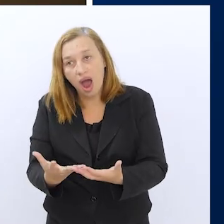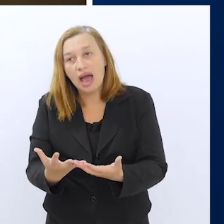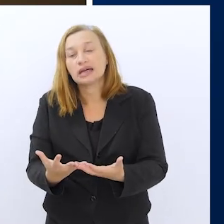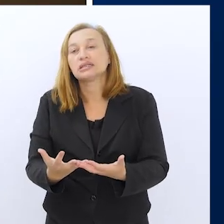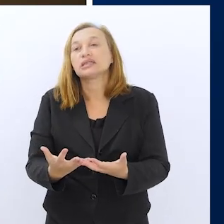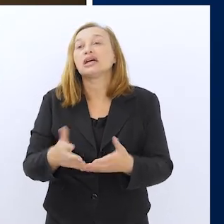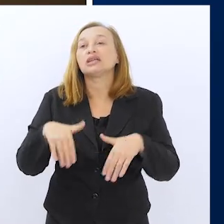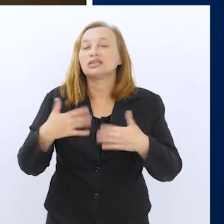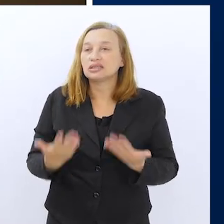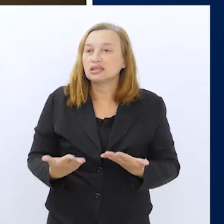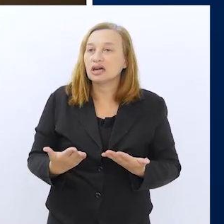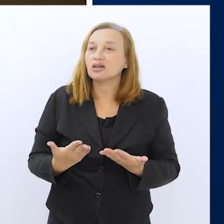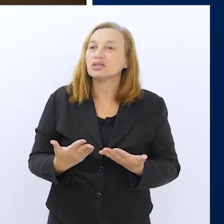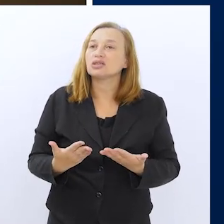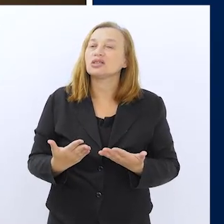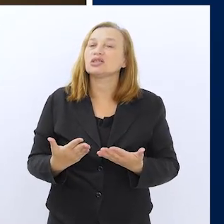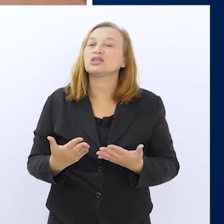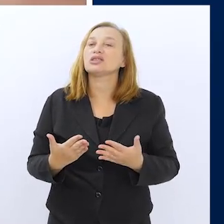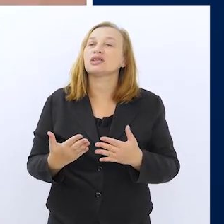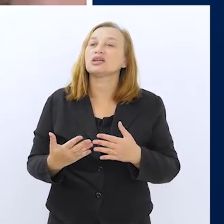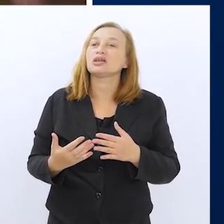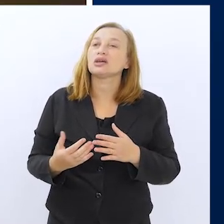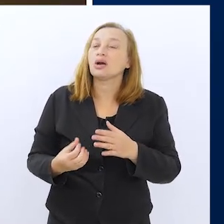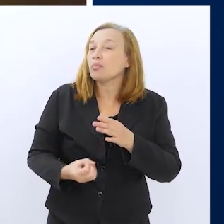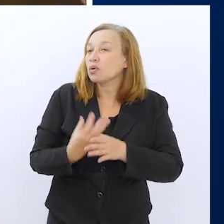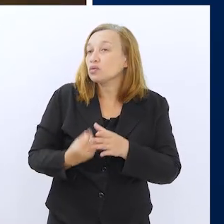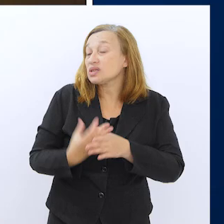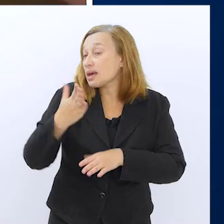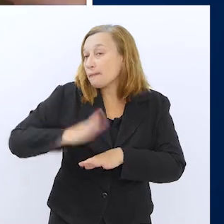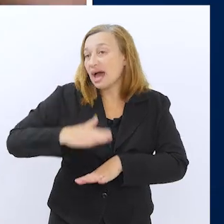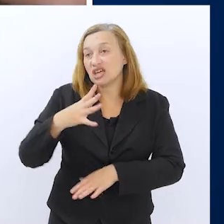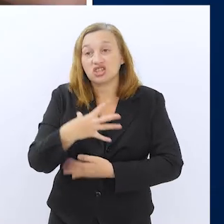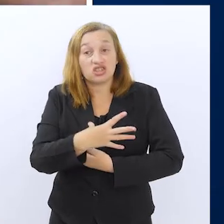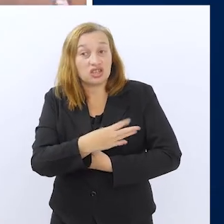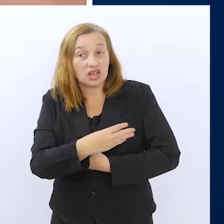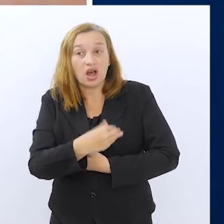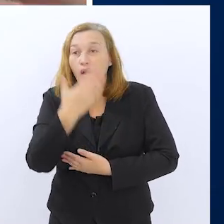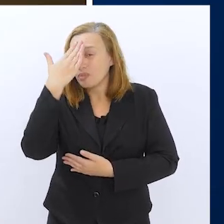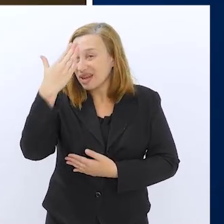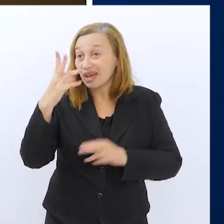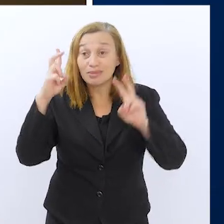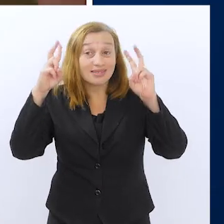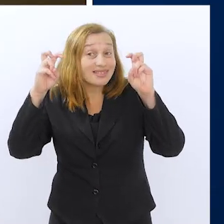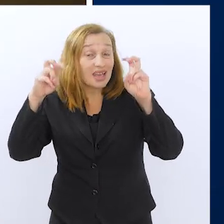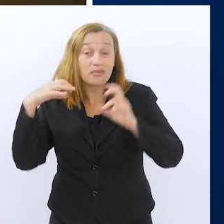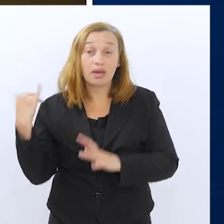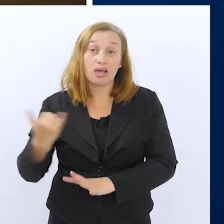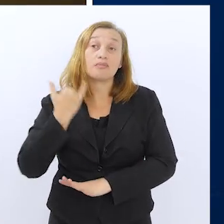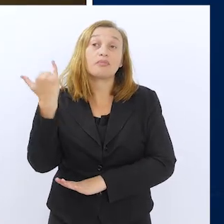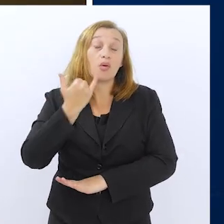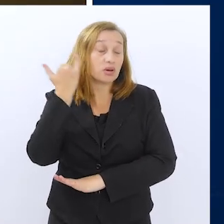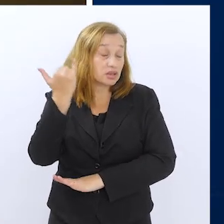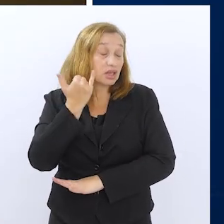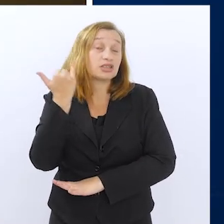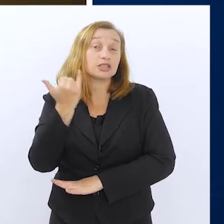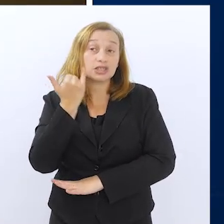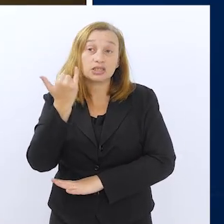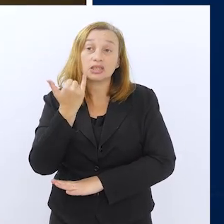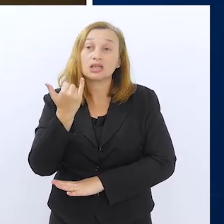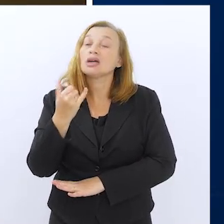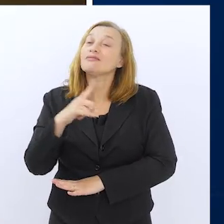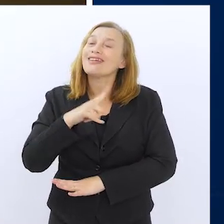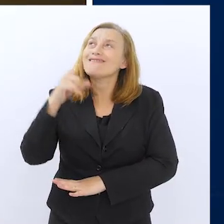efetivamente doar, né? Então, a gente tem que promover cada vez mais essa doação. Obrigada por esse tema, porque eu acho